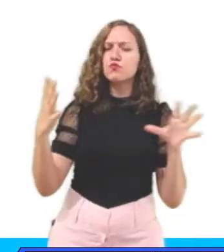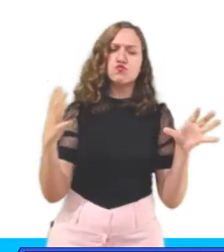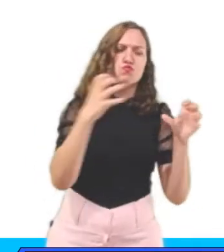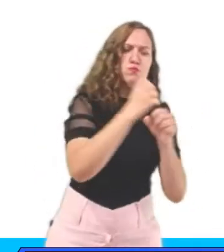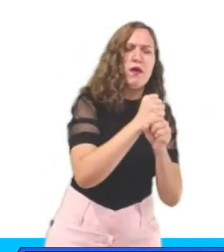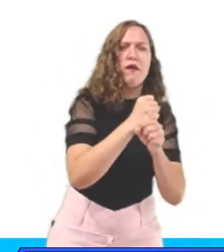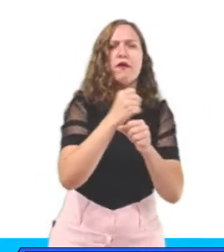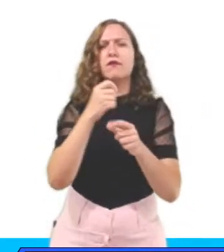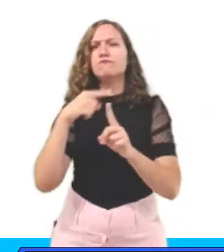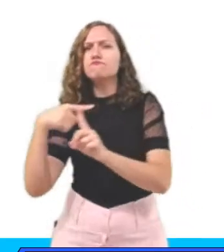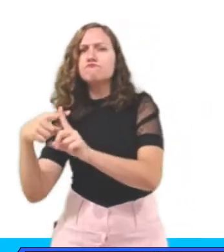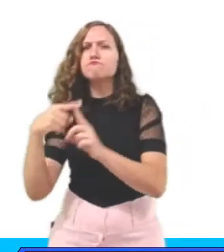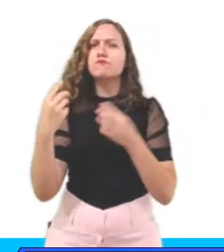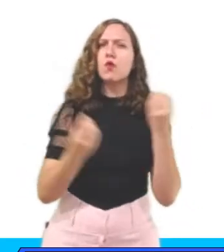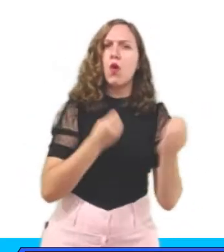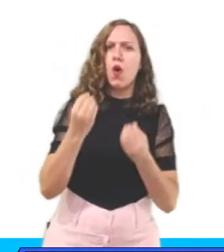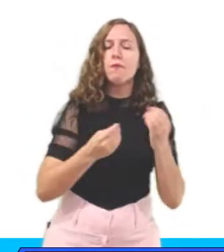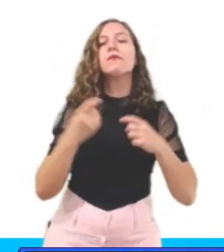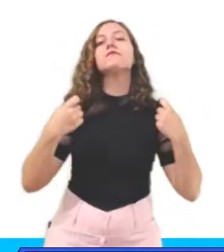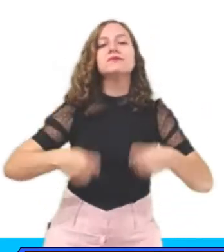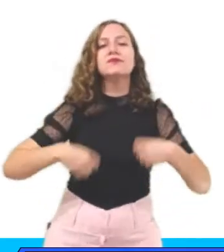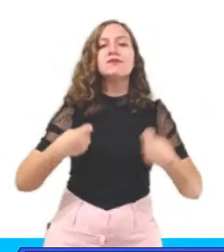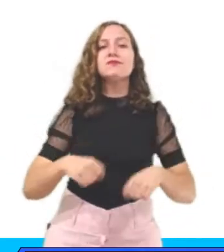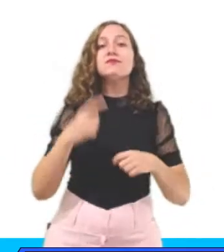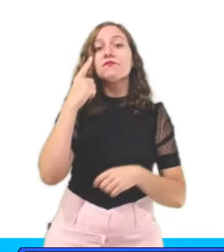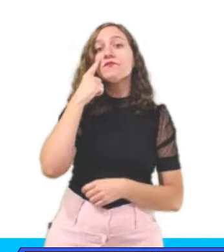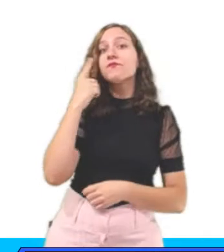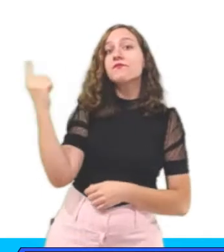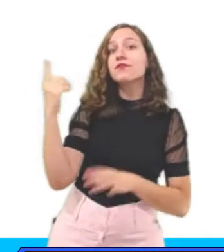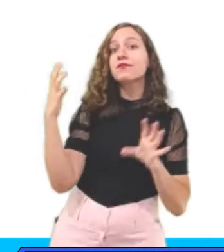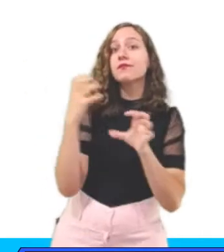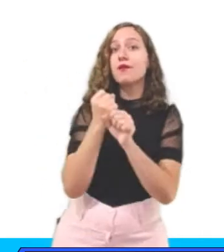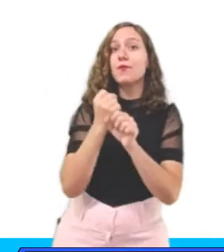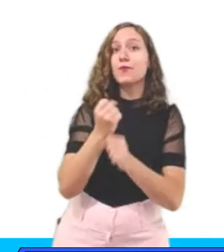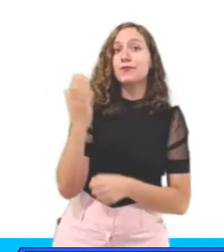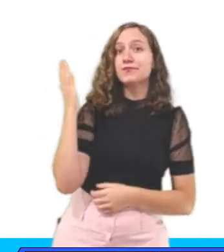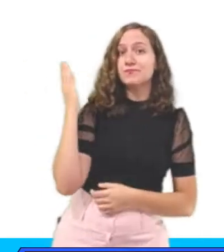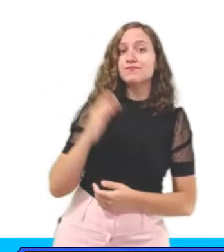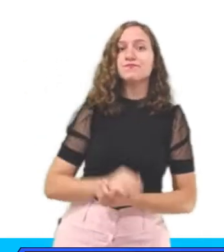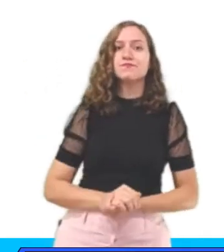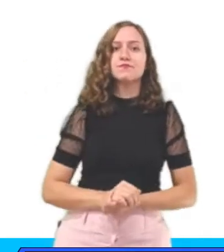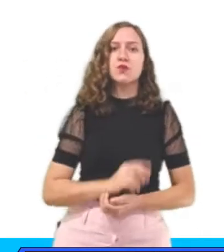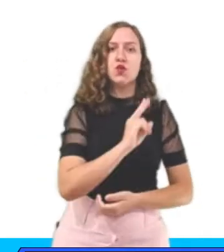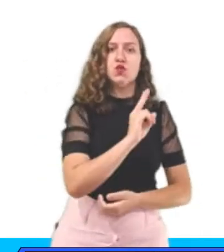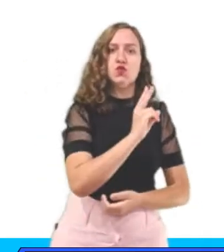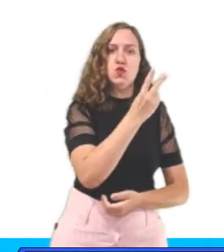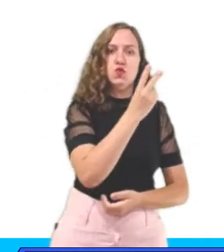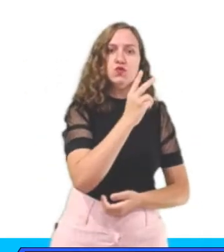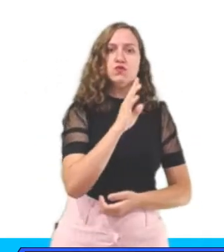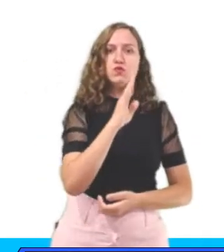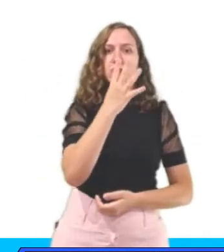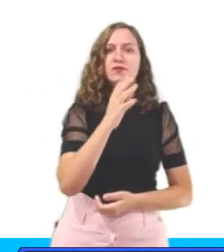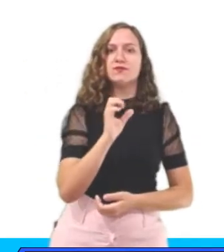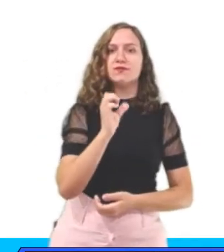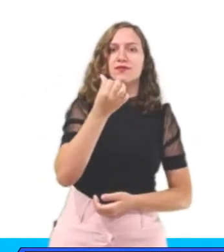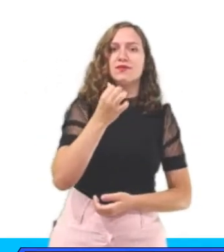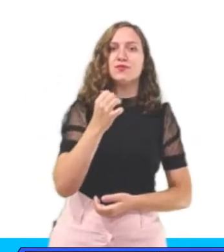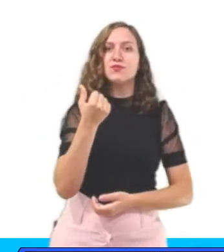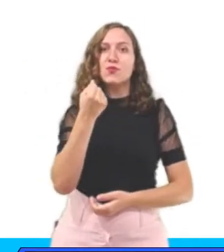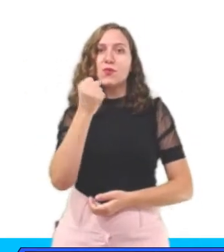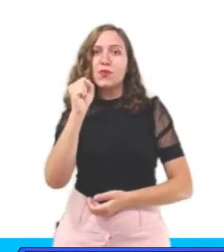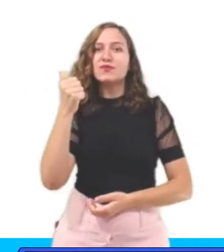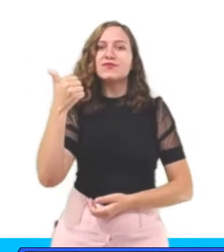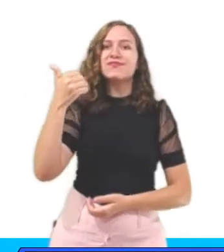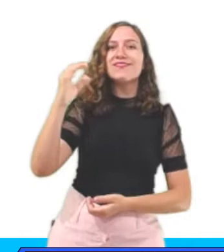1 quilo, é só eu fazer isso, ó, 2, 4, 6, 8,